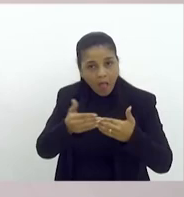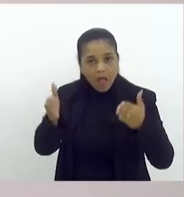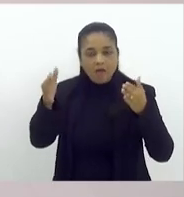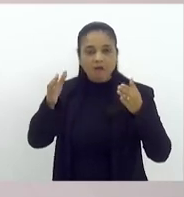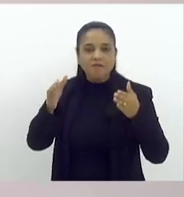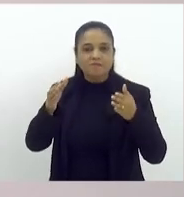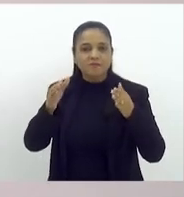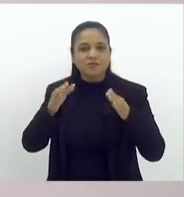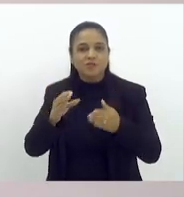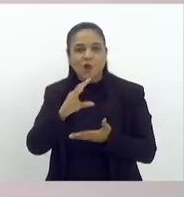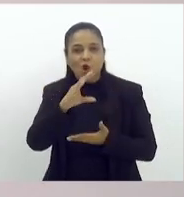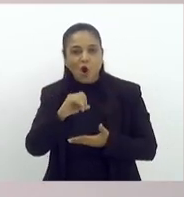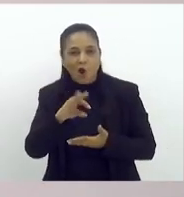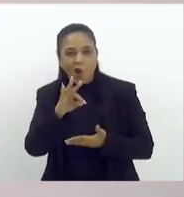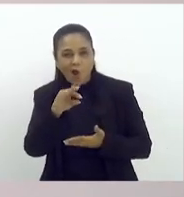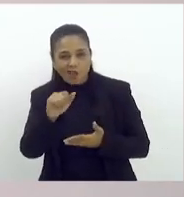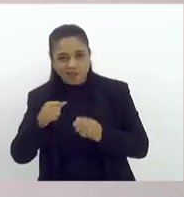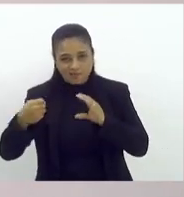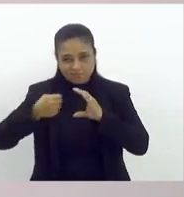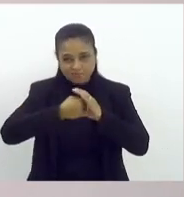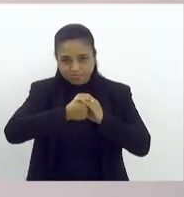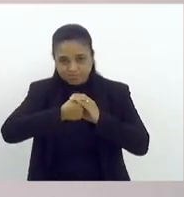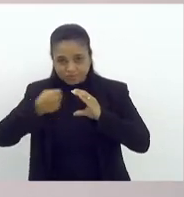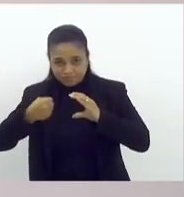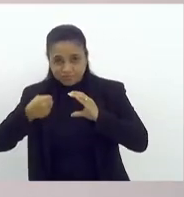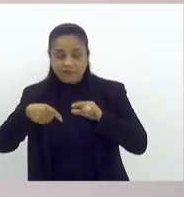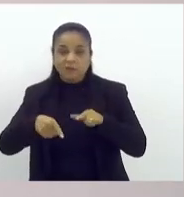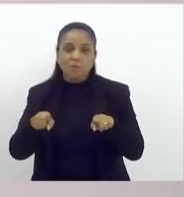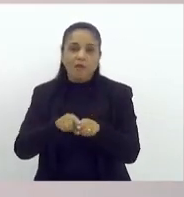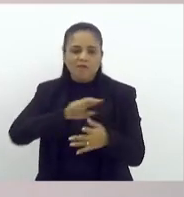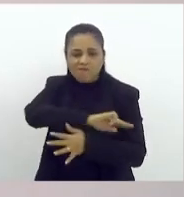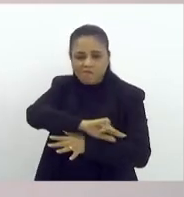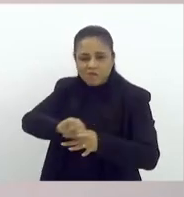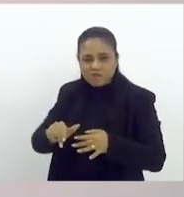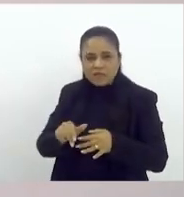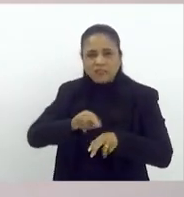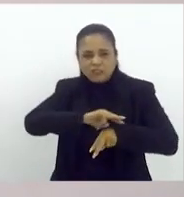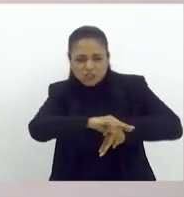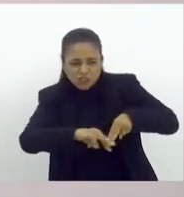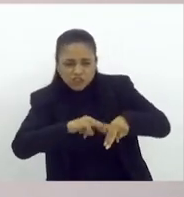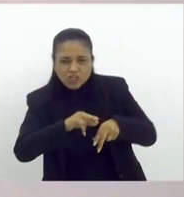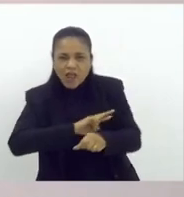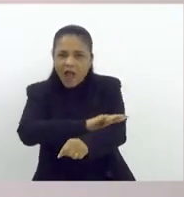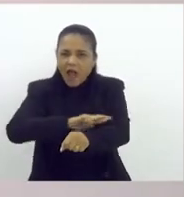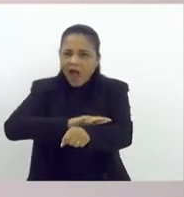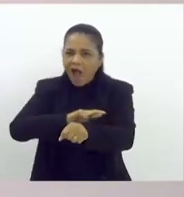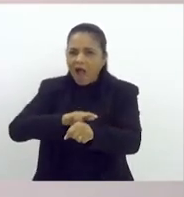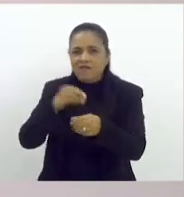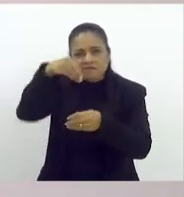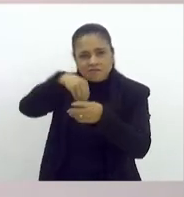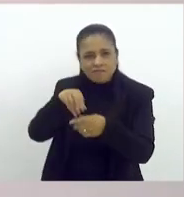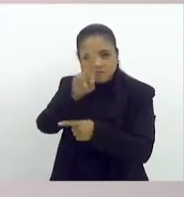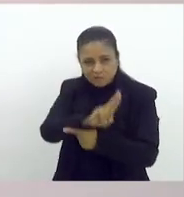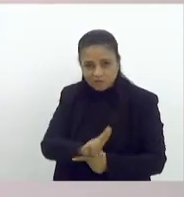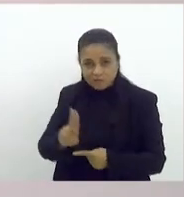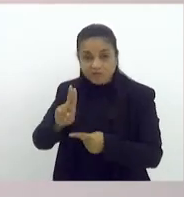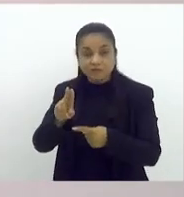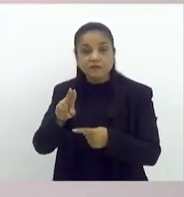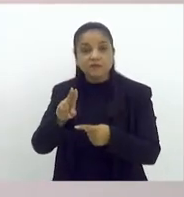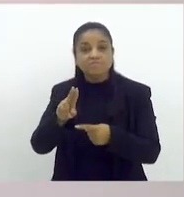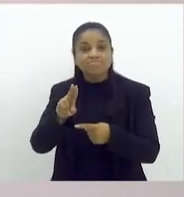anos com as cotas se a gente tem uma diversidade cultural de gênero de raça enorme na universidade